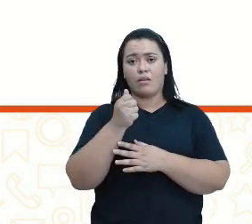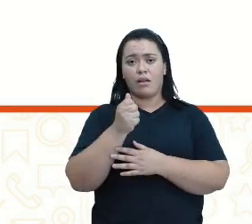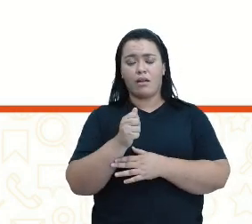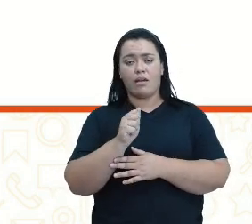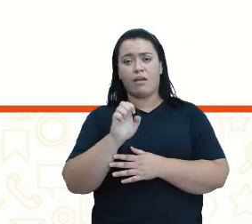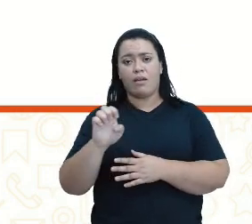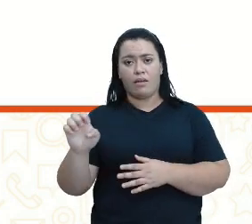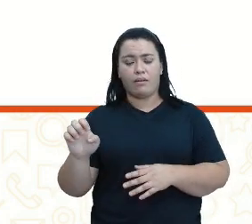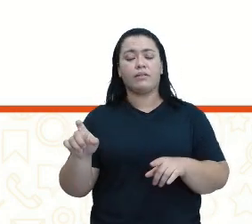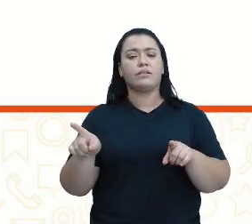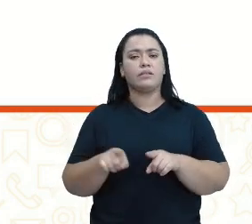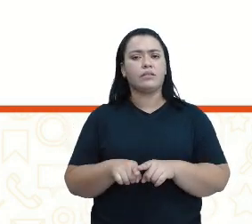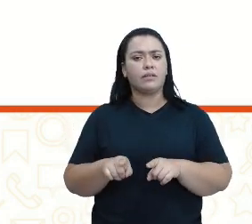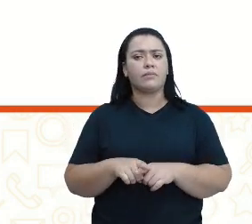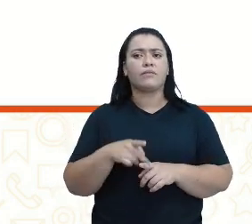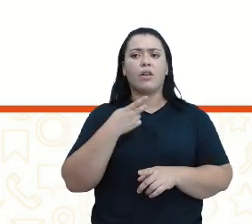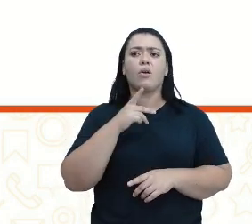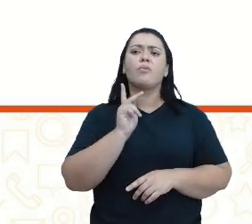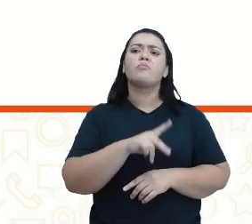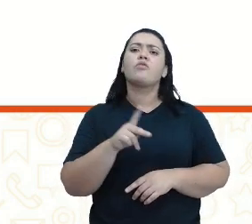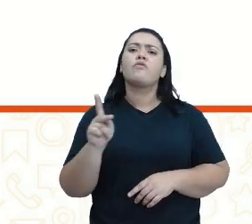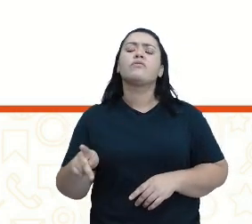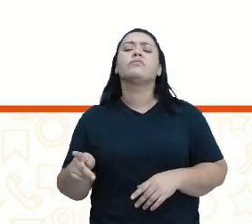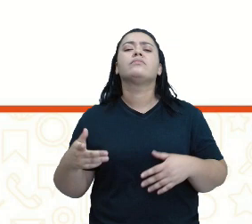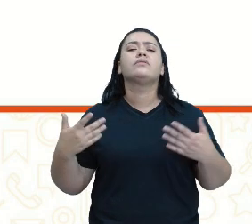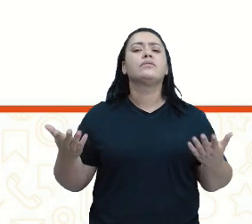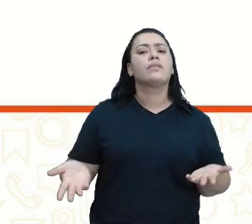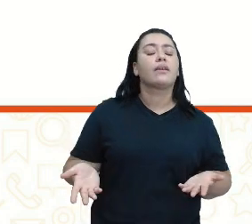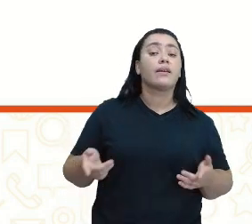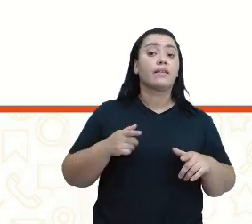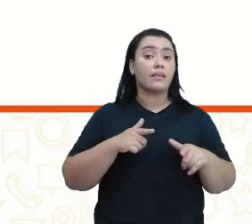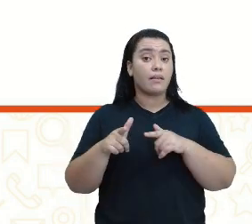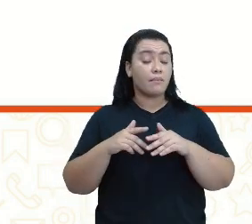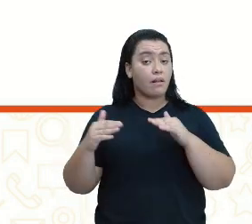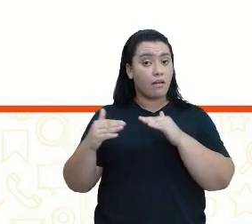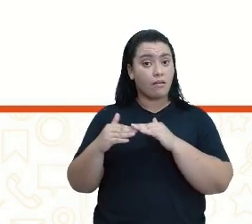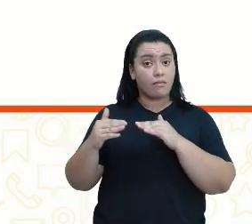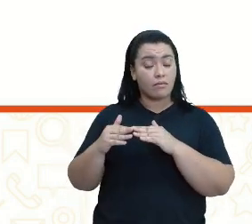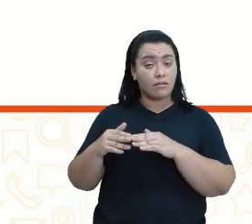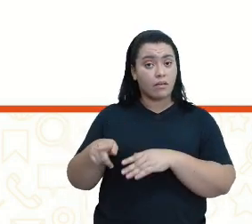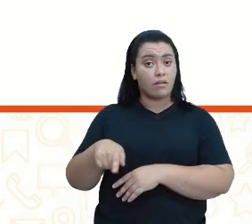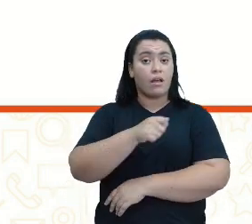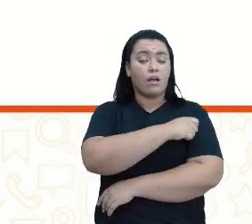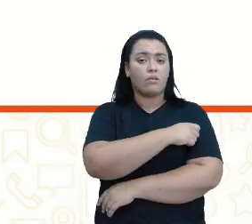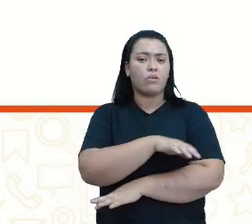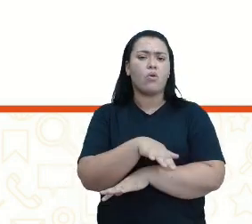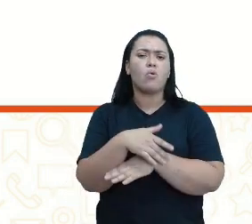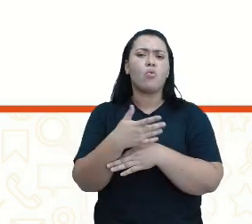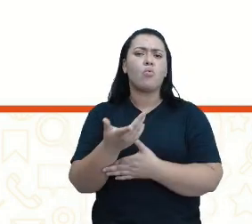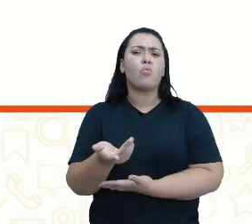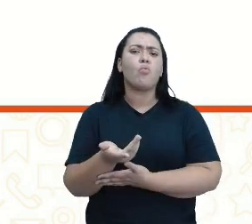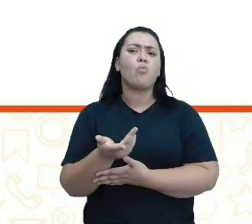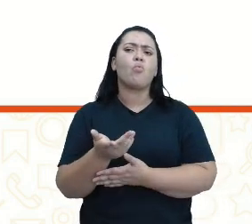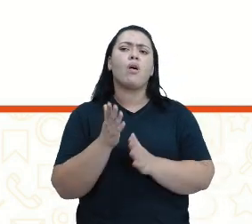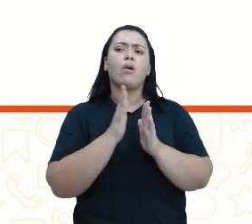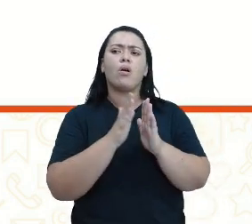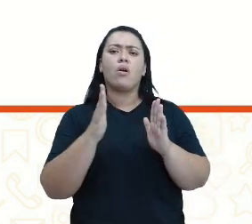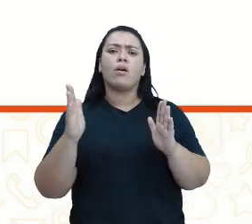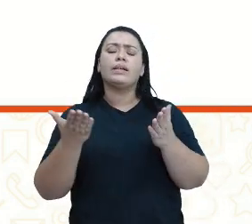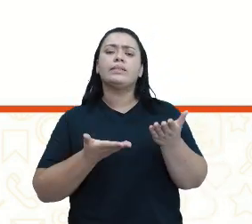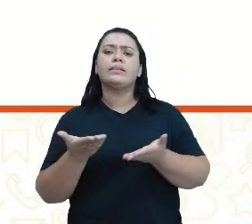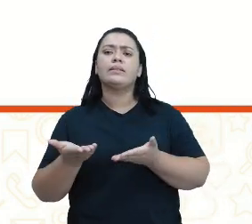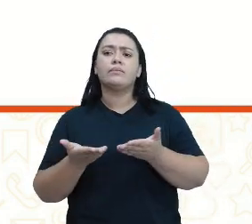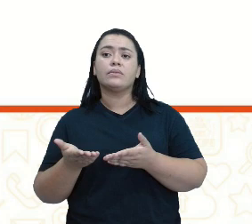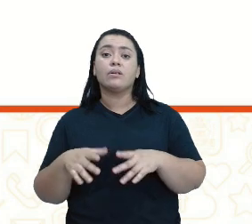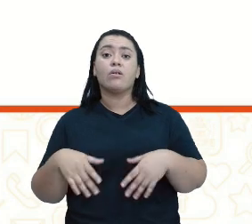Os professores, quem são esses professores que vão trabalhar, não é? Qual o cronograma de atendimento, o plano